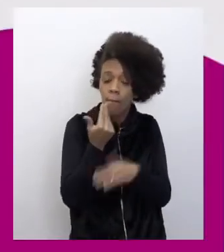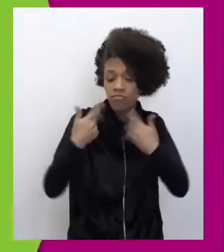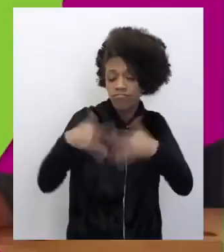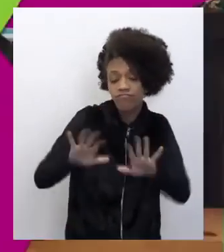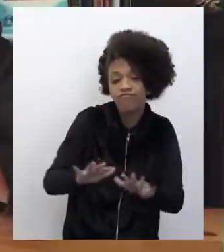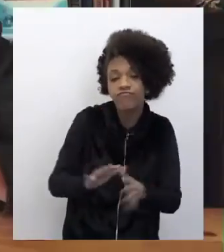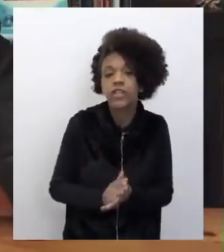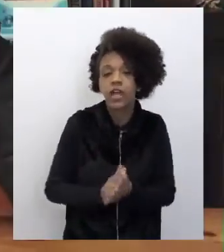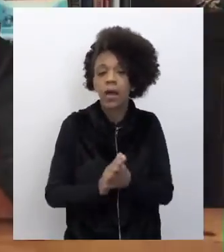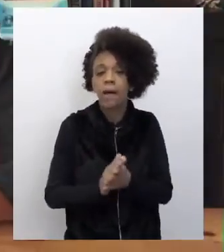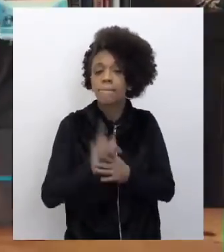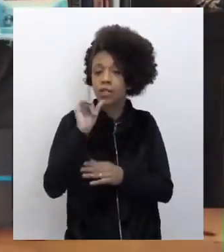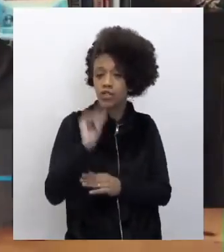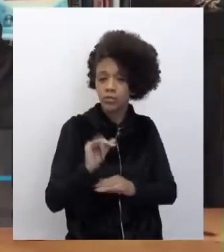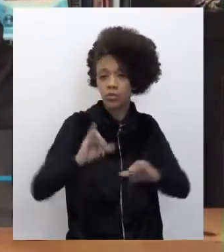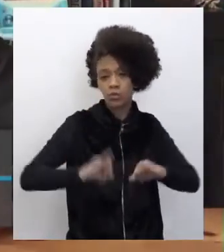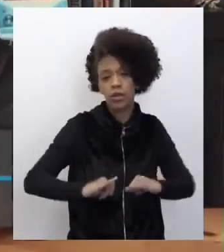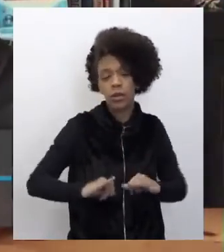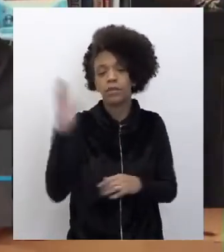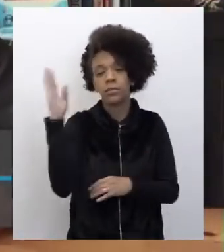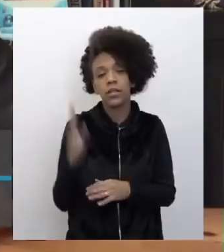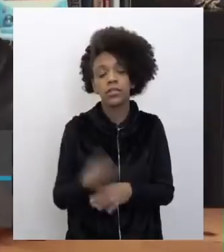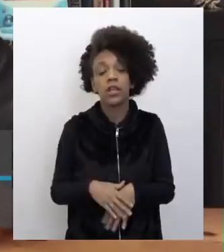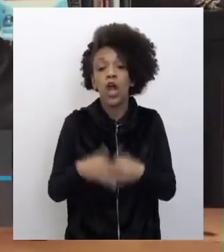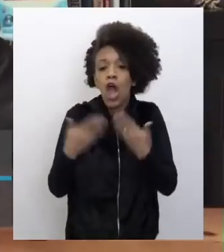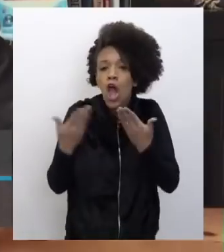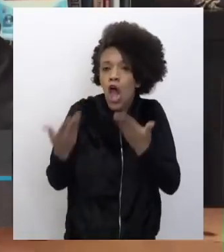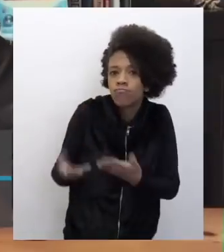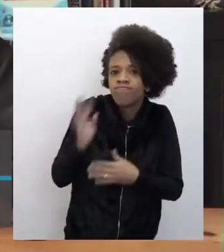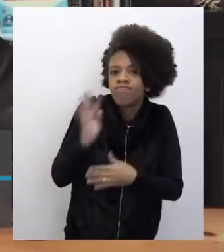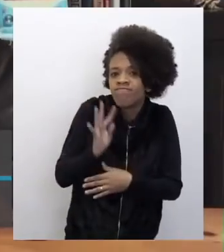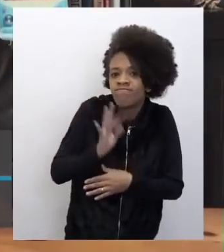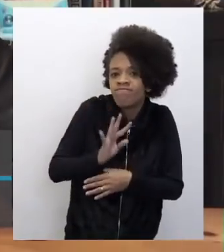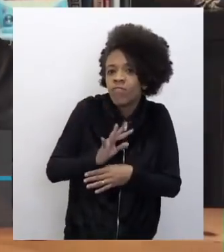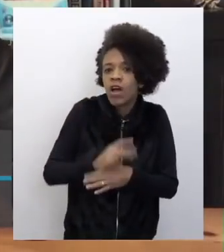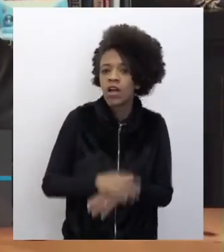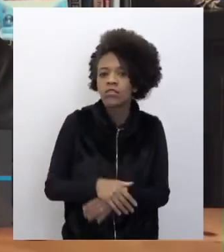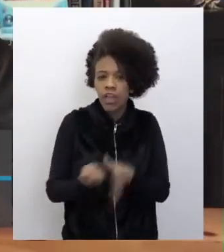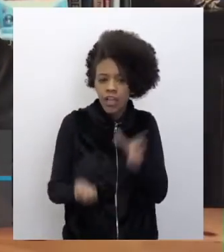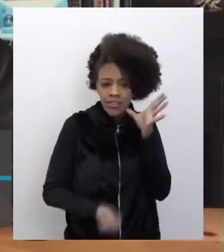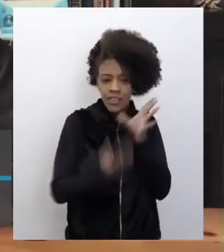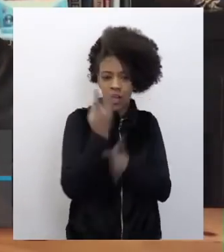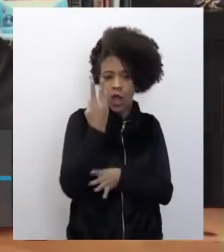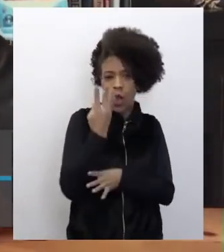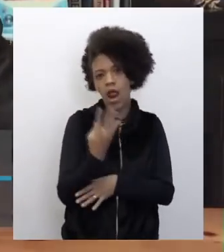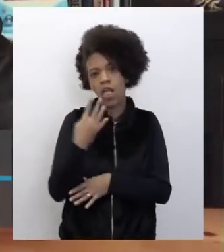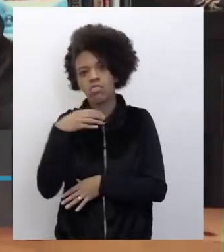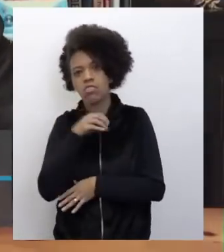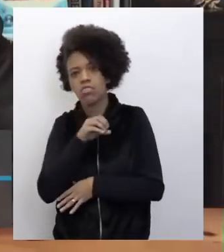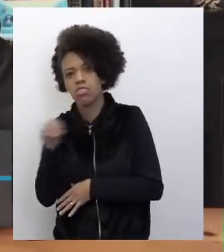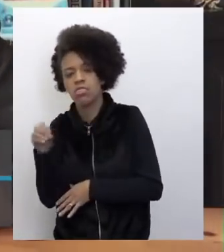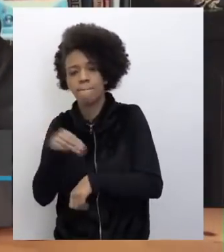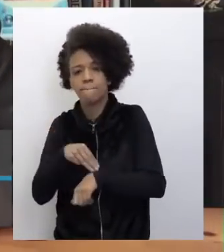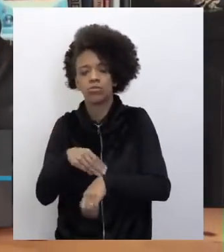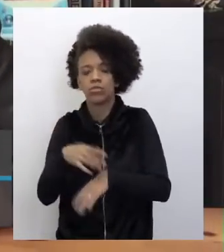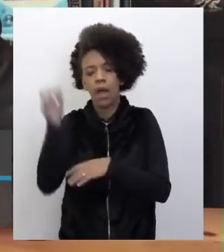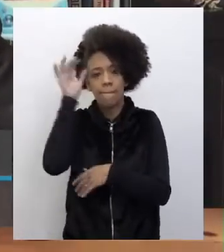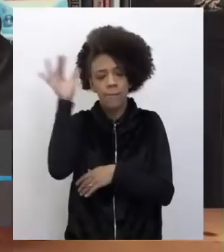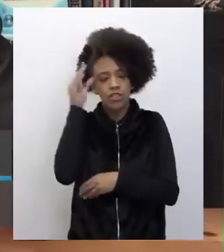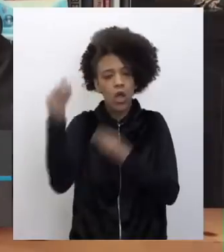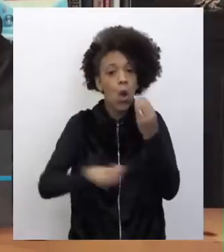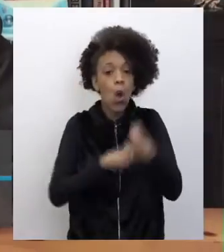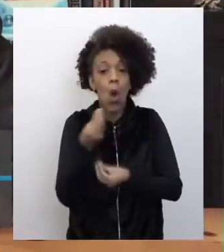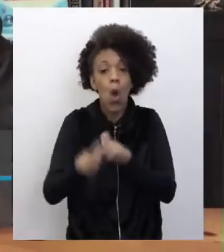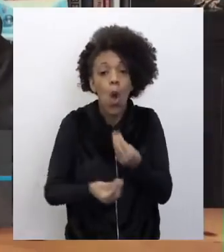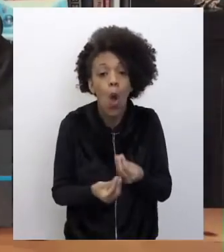comunidade. E olhem só quanta coisa legal a gente criou e aprendeu nesses 40 e poucos minutos. Nós imaginamos como seria a